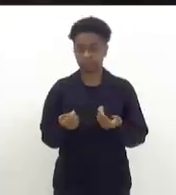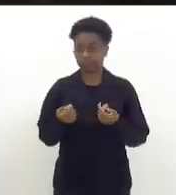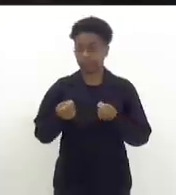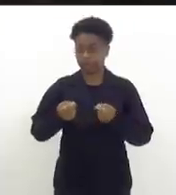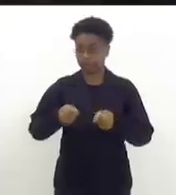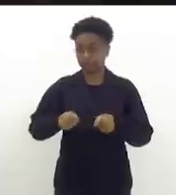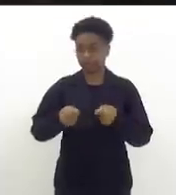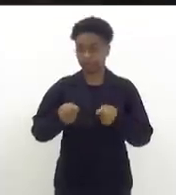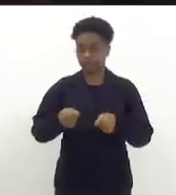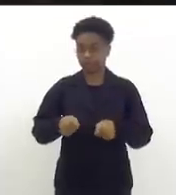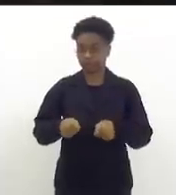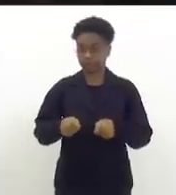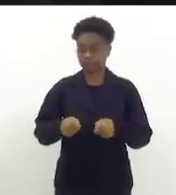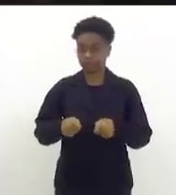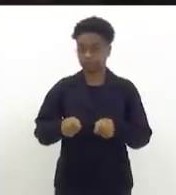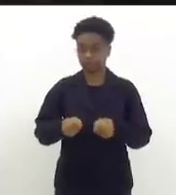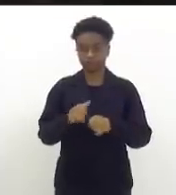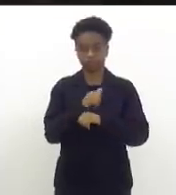repercutir